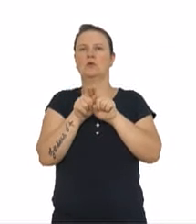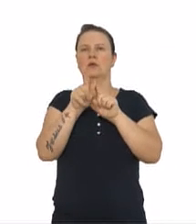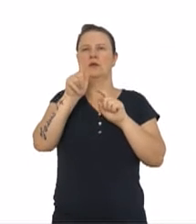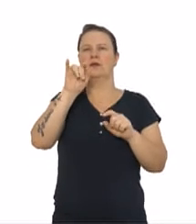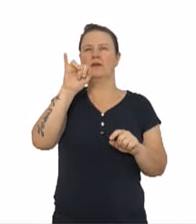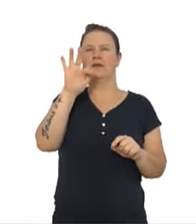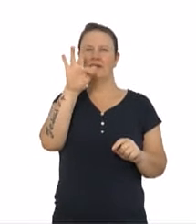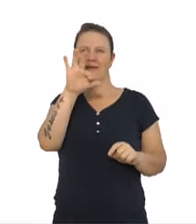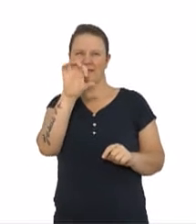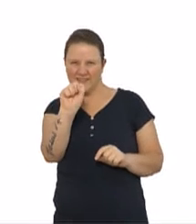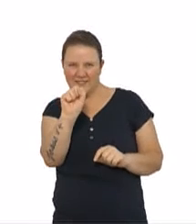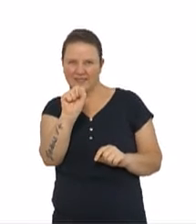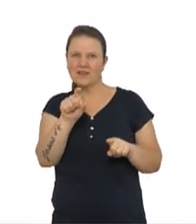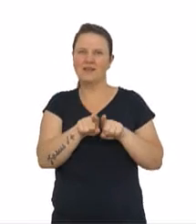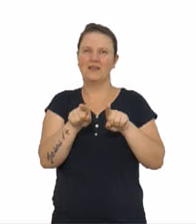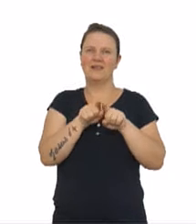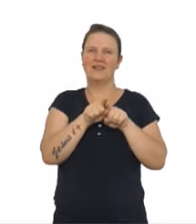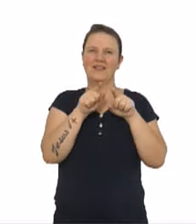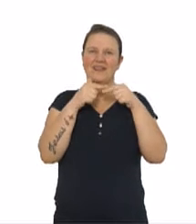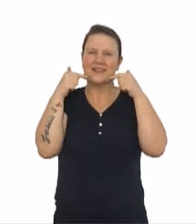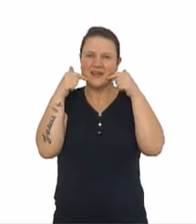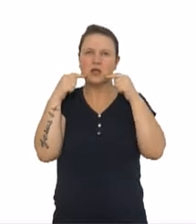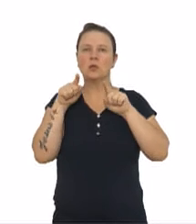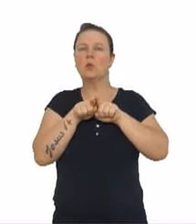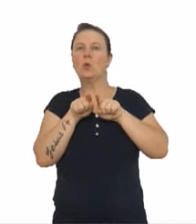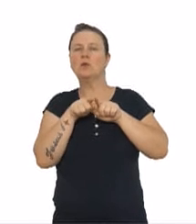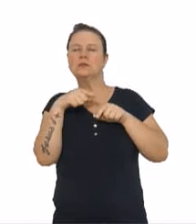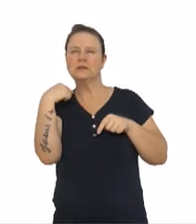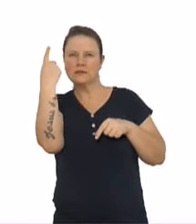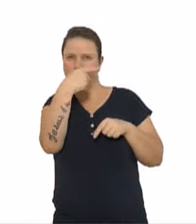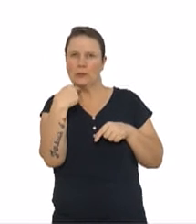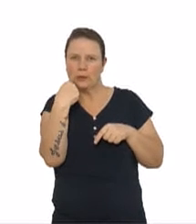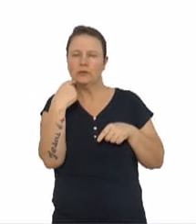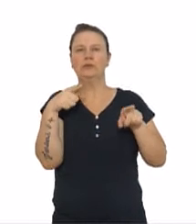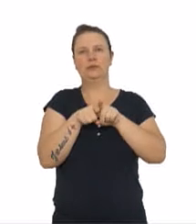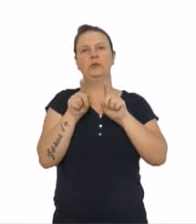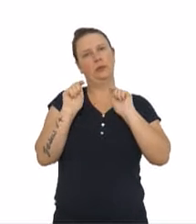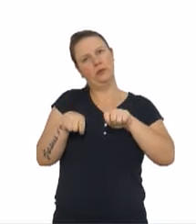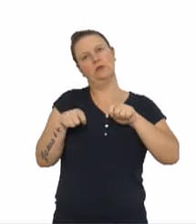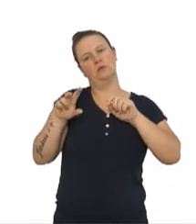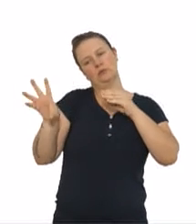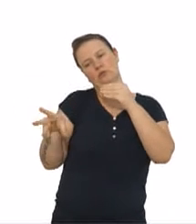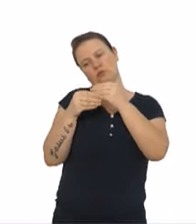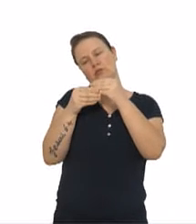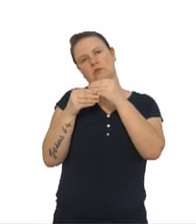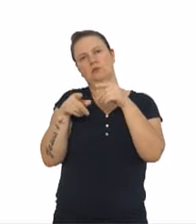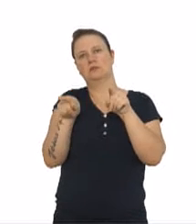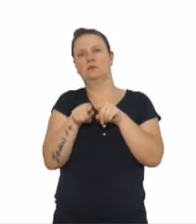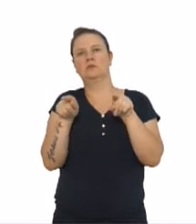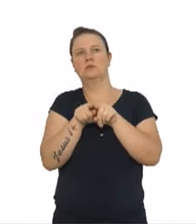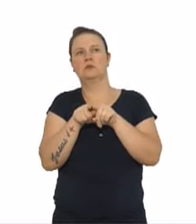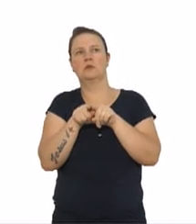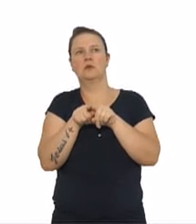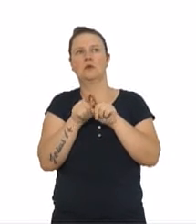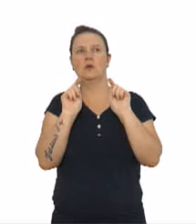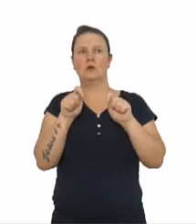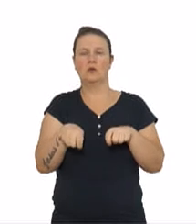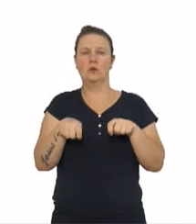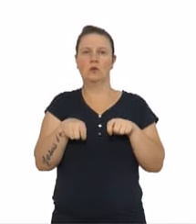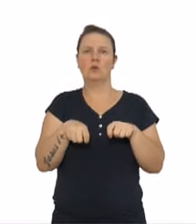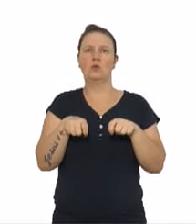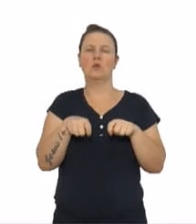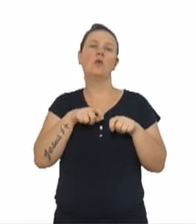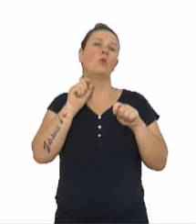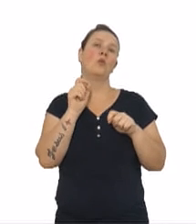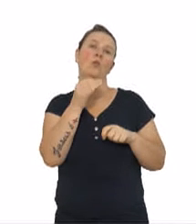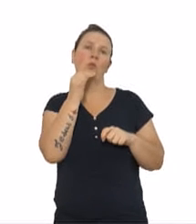os emojis, ou emojis em espanhol. Añadir, adicionar, acrescentar, em lugar,